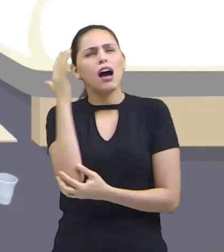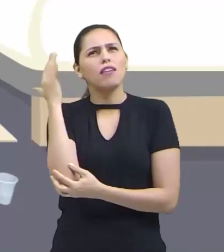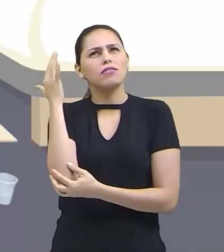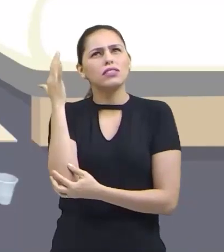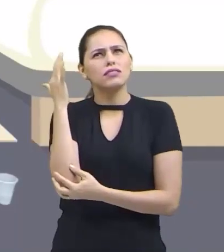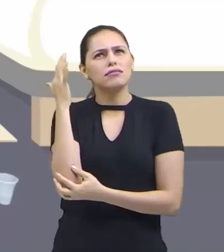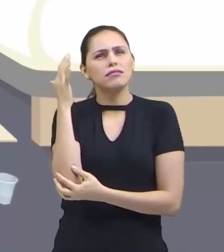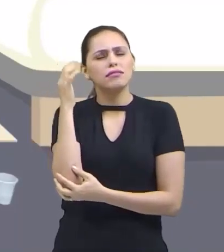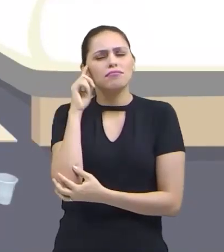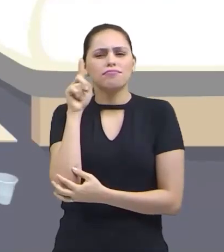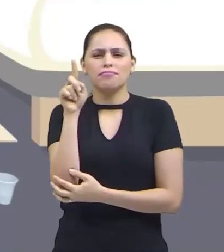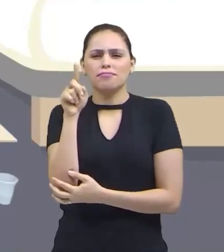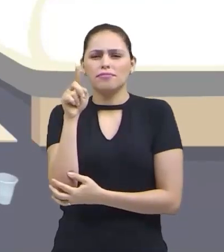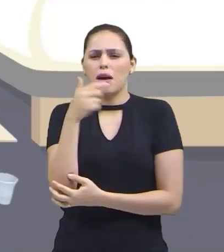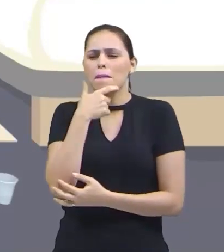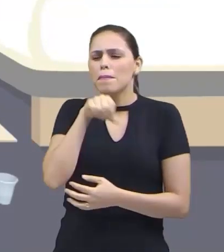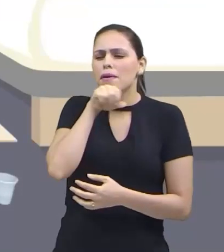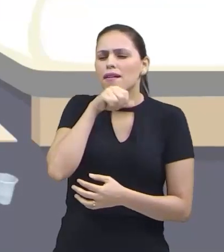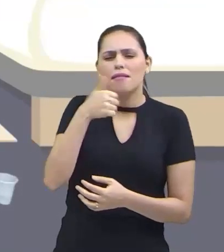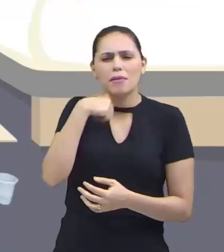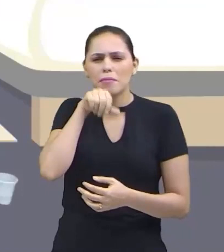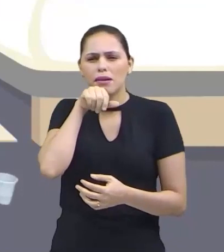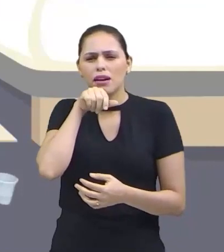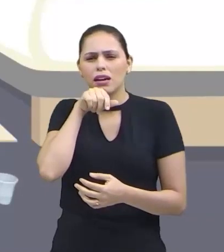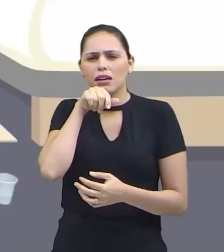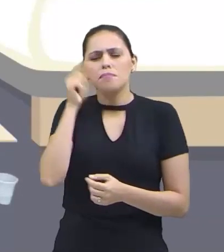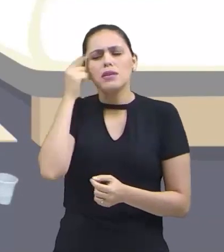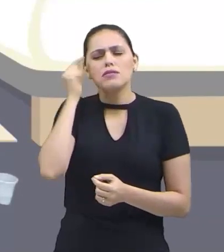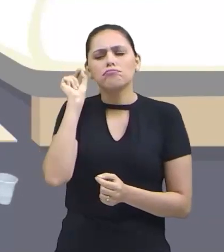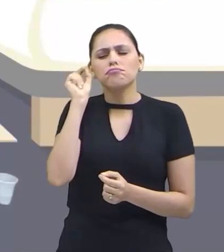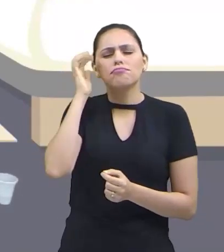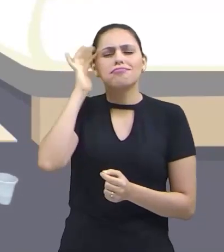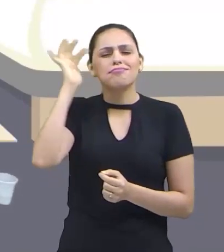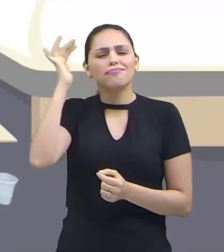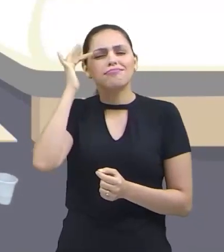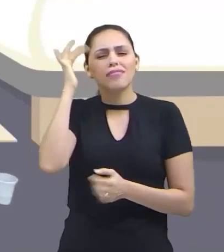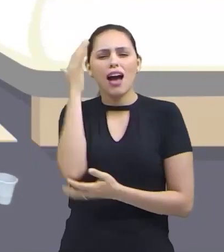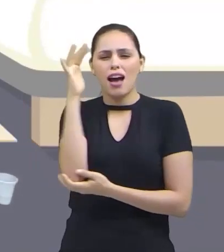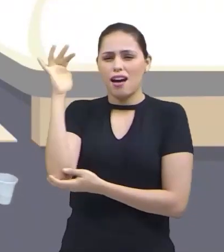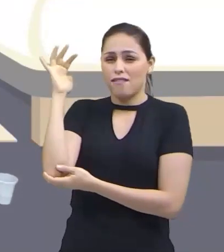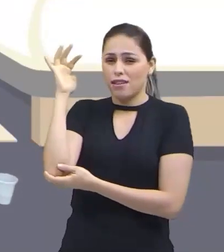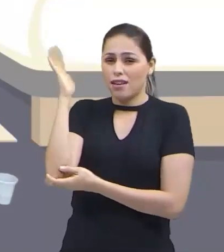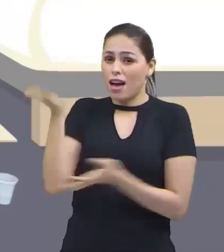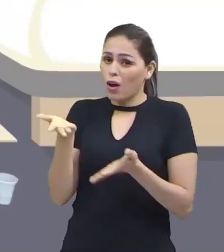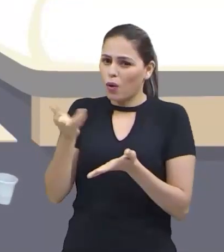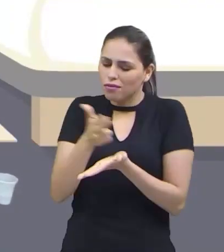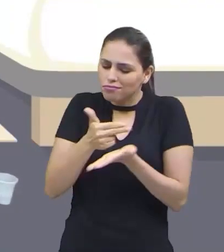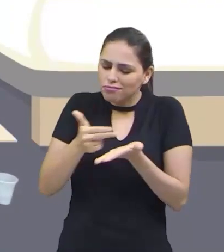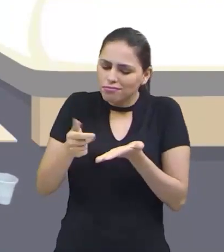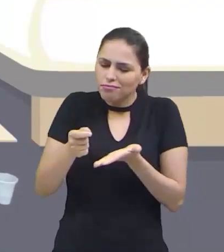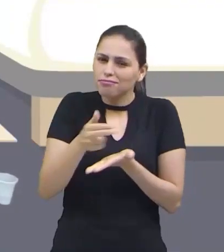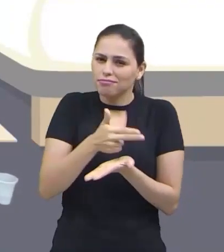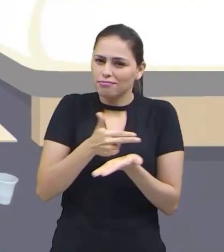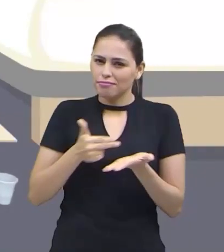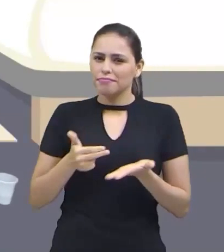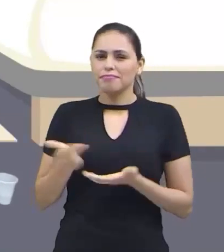papai, você, mamãe, você, criança. Imagina uma árvore bem bonita e desenha essa árvore. Vamos lá.